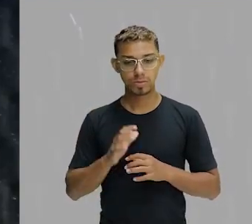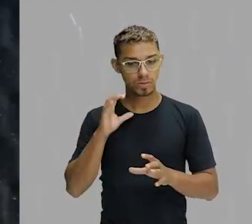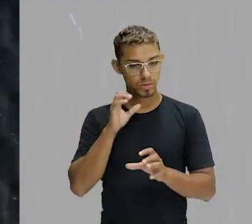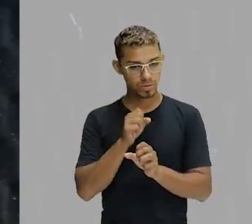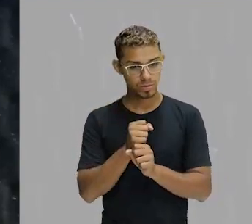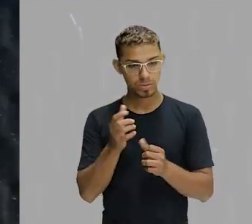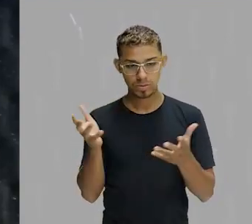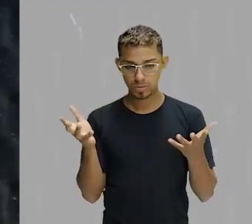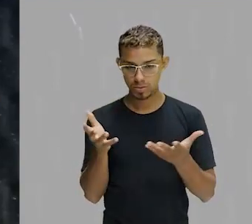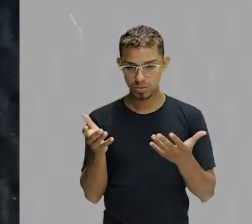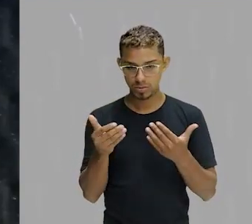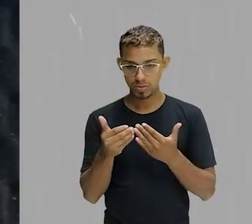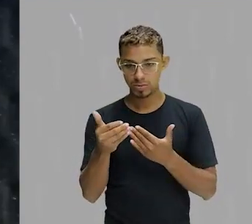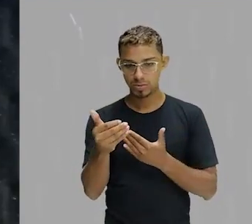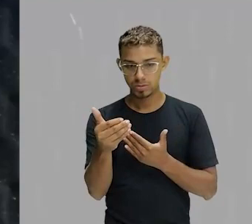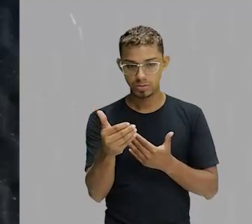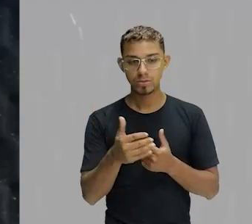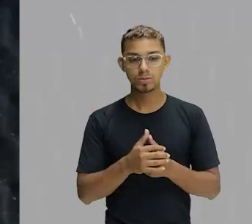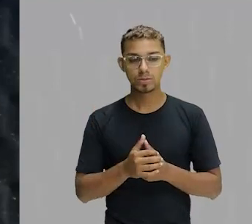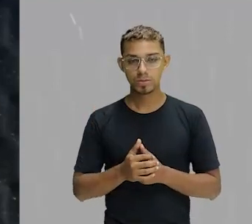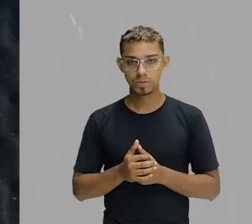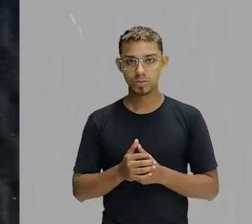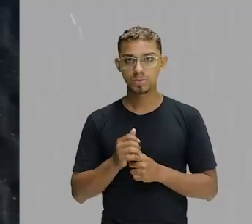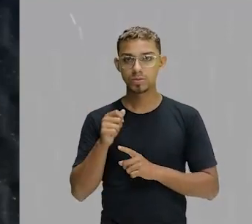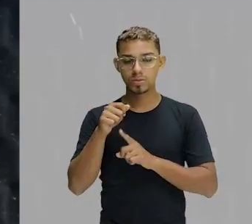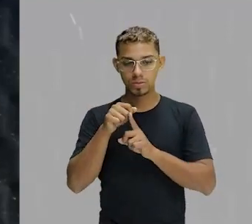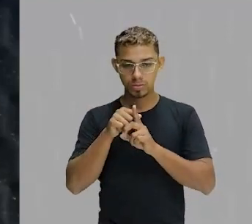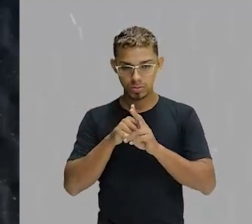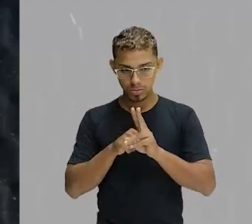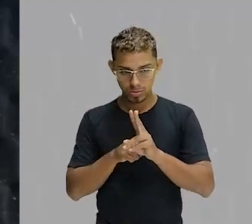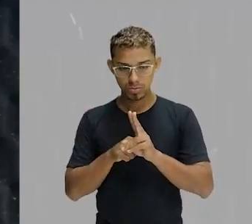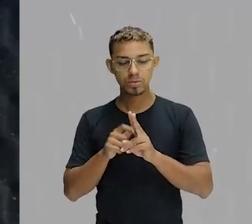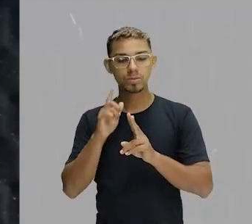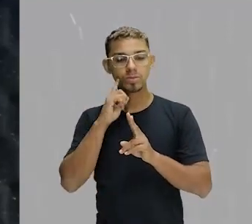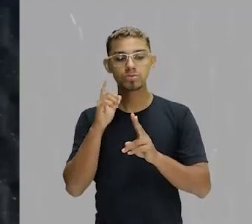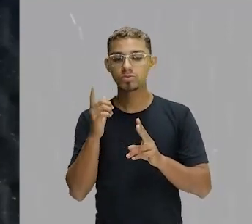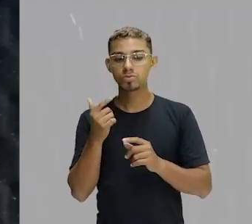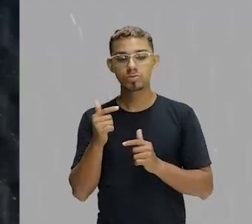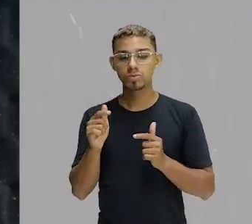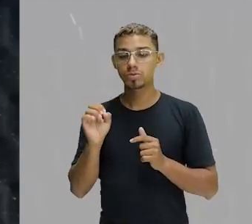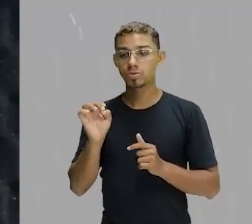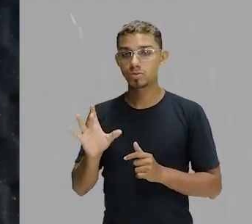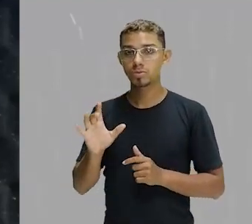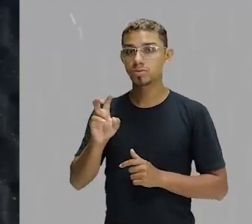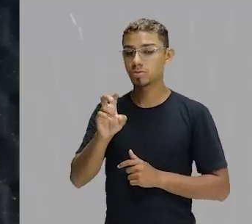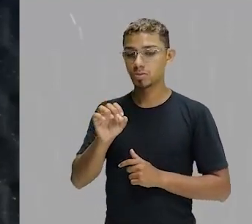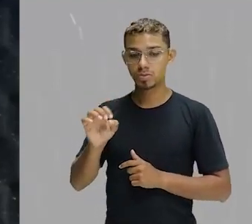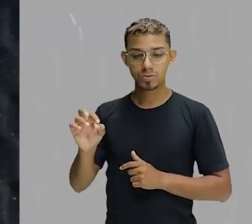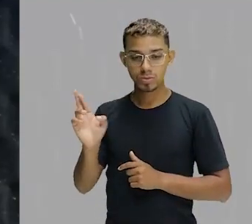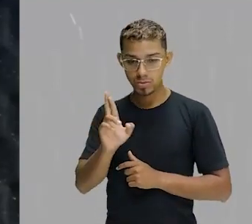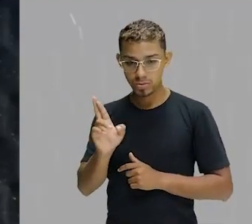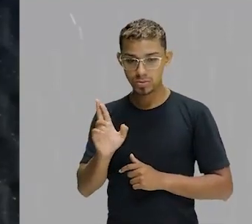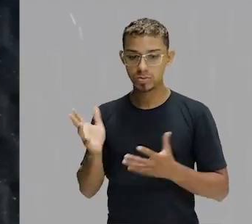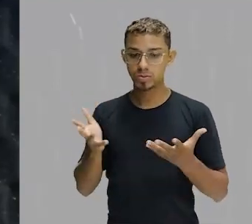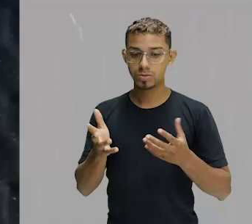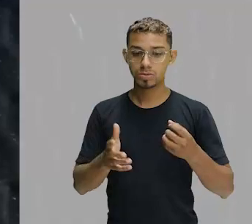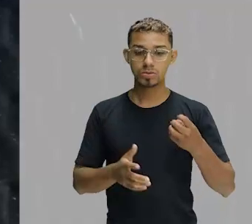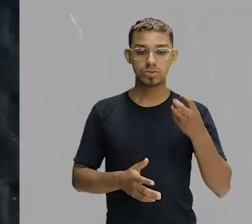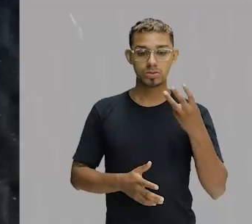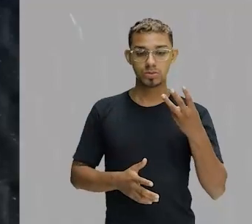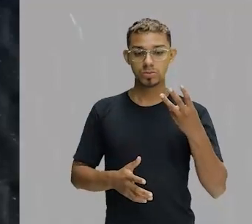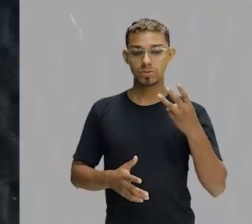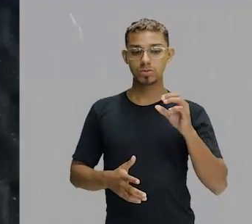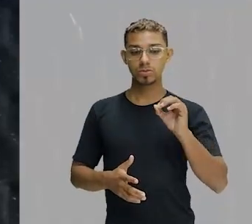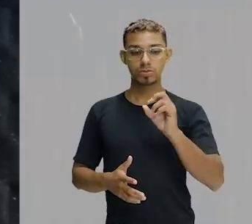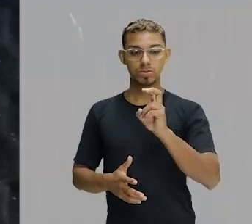calcular. Portanto, passou-se um mês, lá no final do primeiro mês, eu não tenho mais R$ 500, eu tenho R$ 503. E